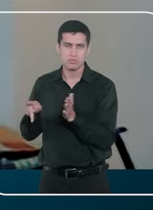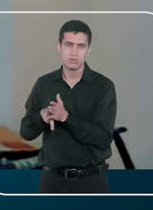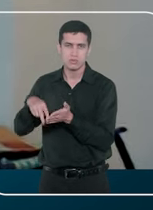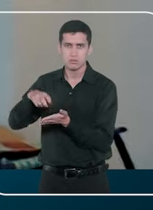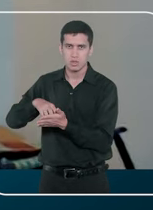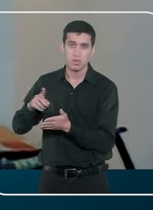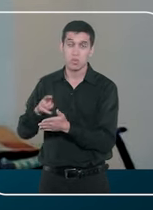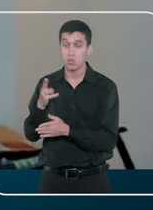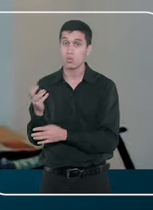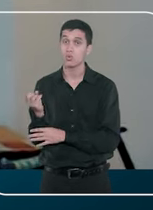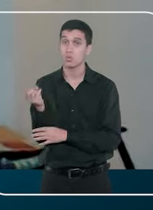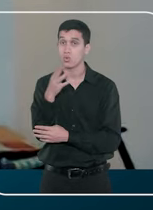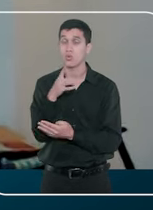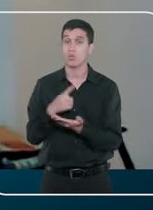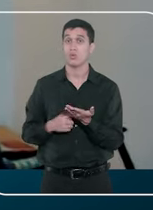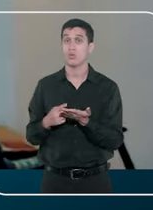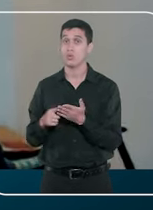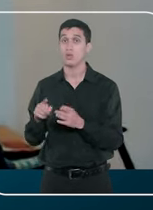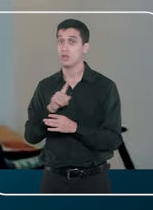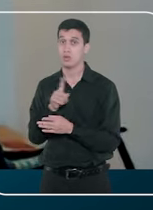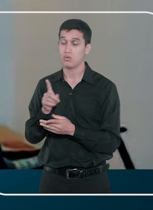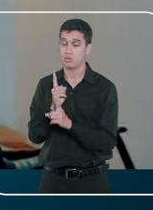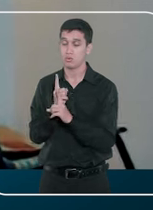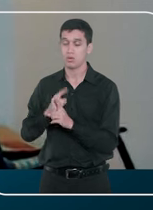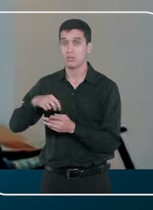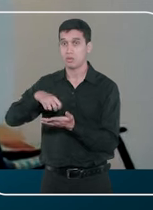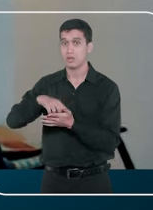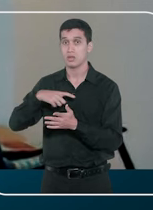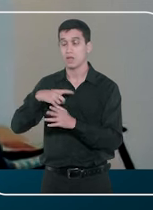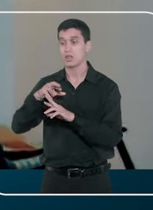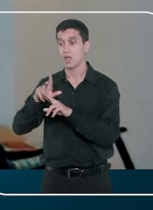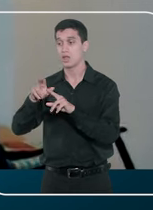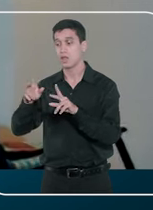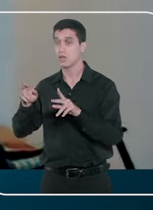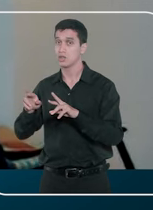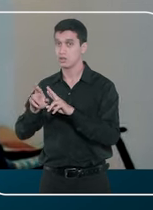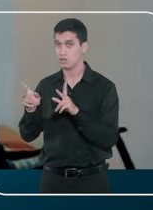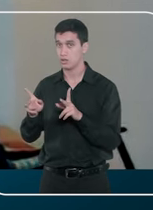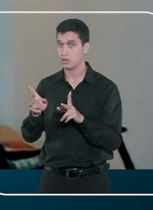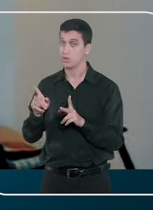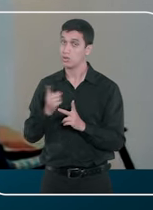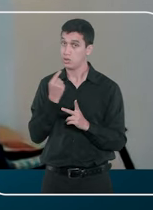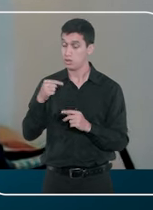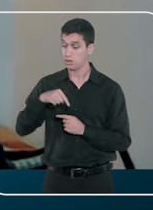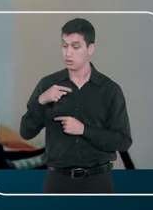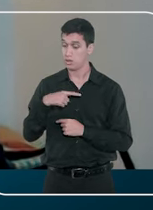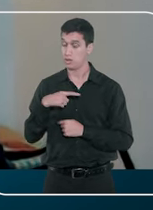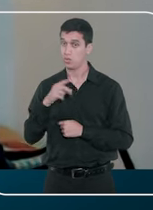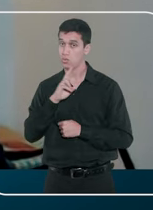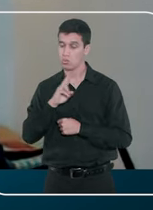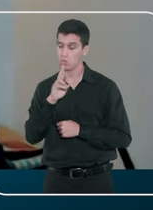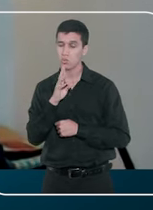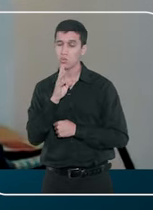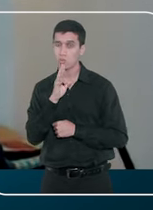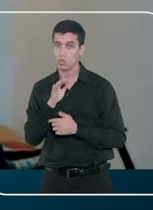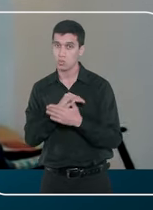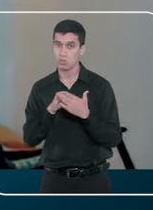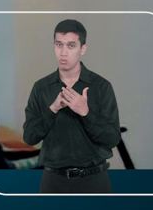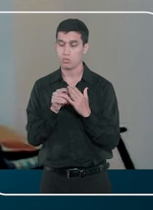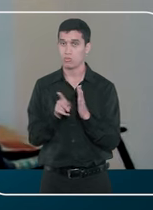do acordo de não persecução penal, são finalidades bem diferentes. Uhum. Nós aqui estamos usando consensualidade